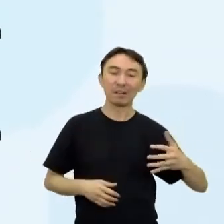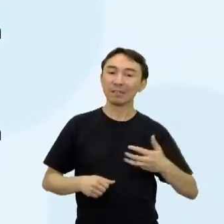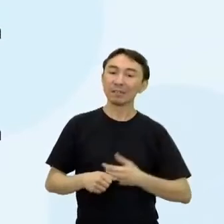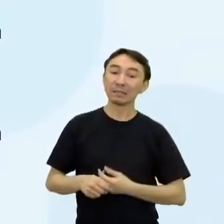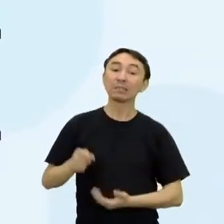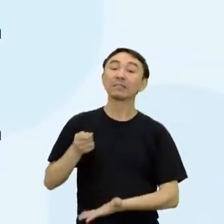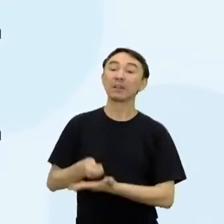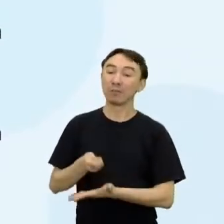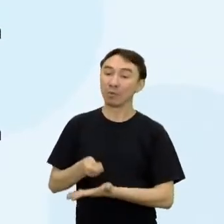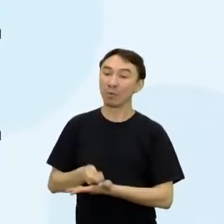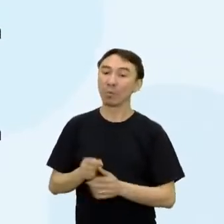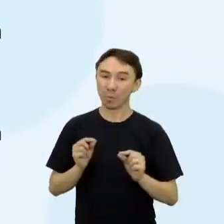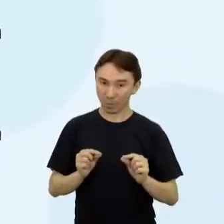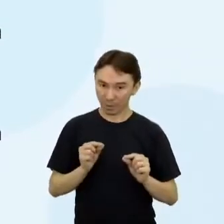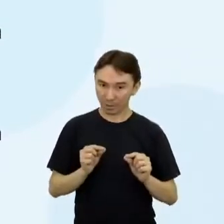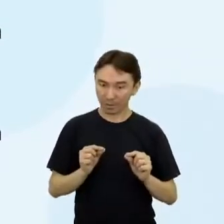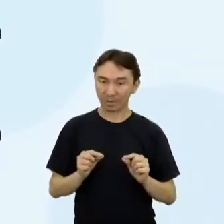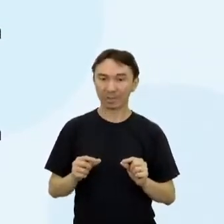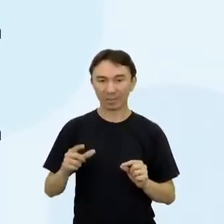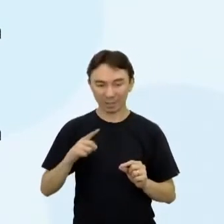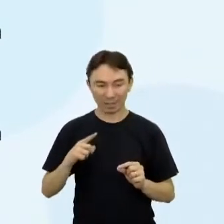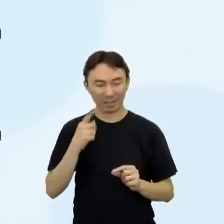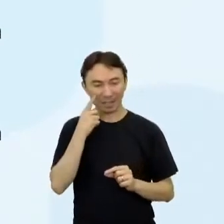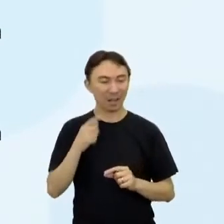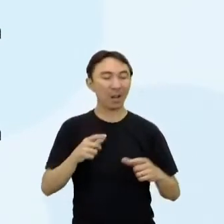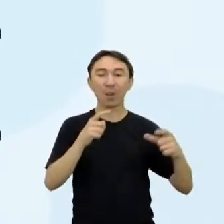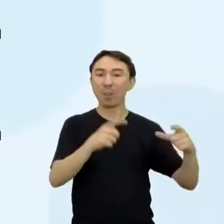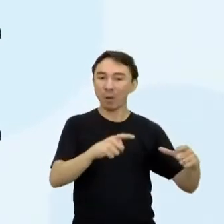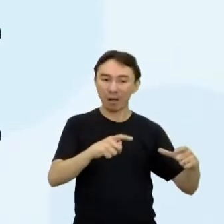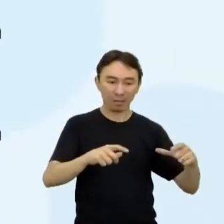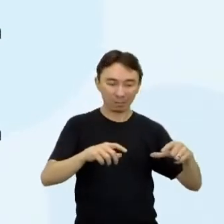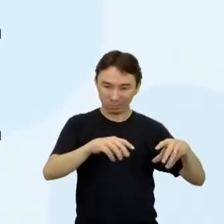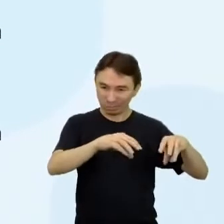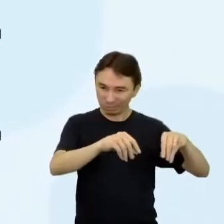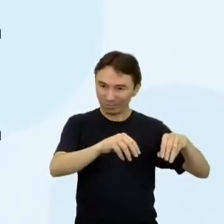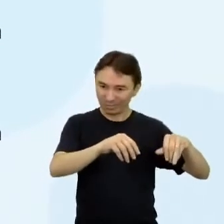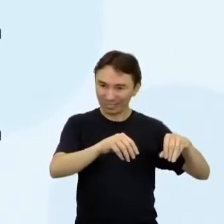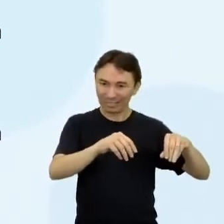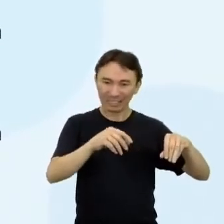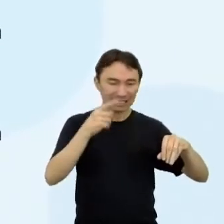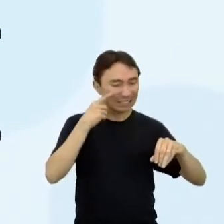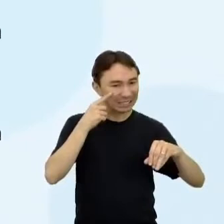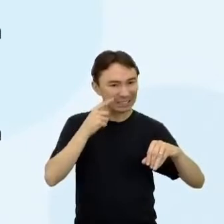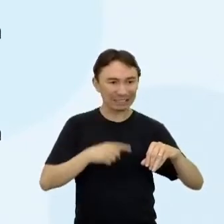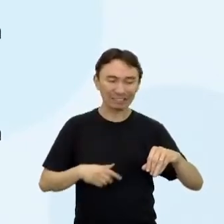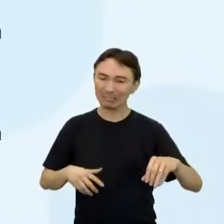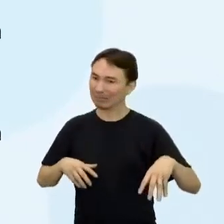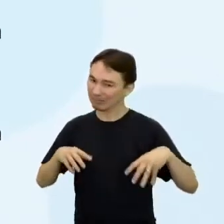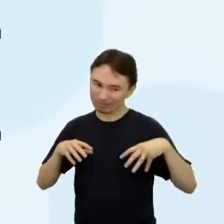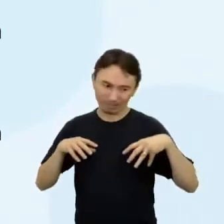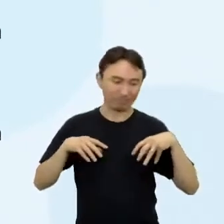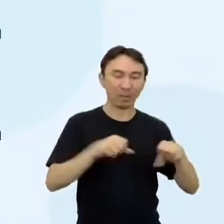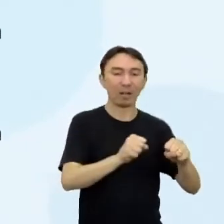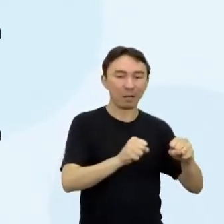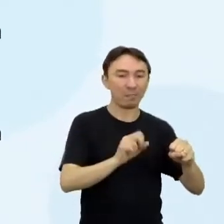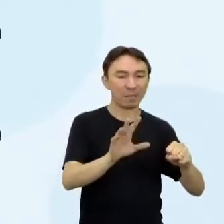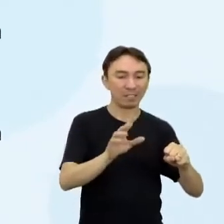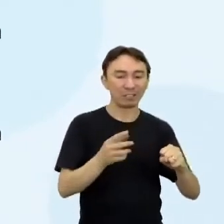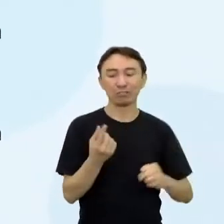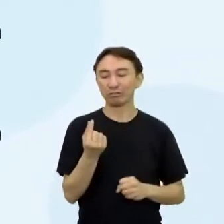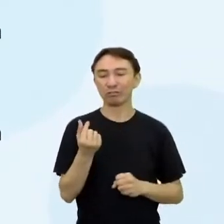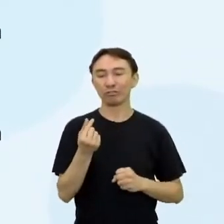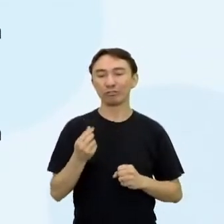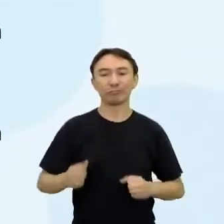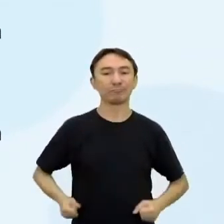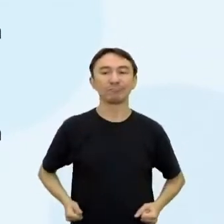Os deveres, financiar a ocupação do território. É isso mesmo, gente, eles tinham que ocupar o território com o dinheiro deles, né? A coroa